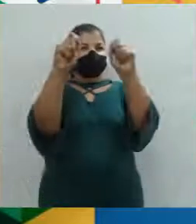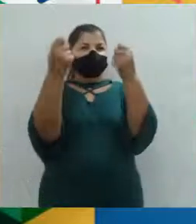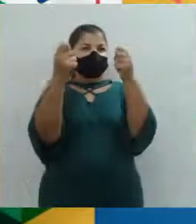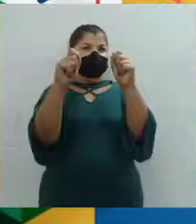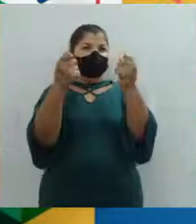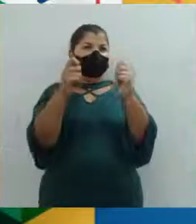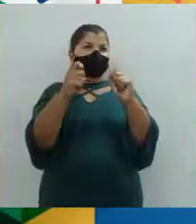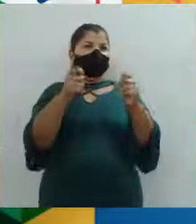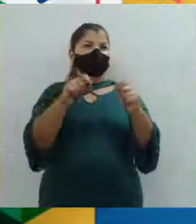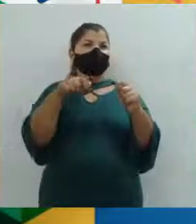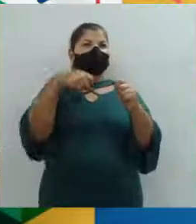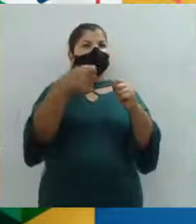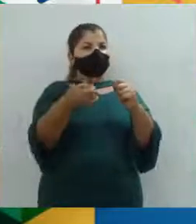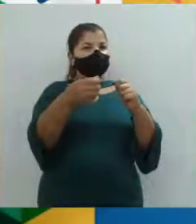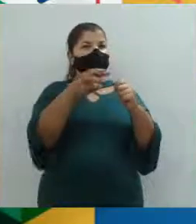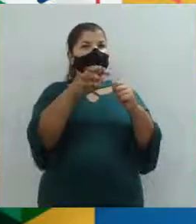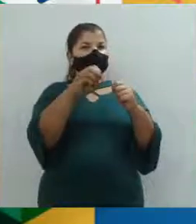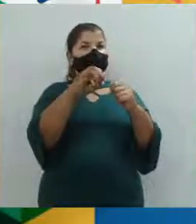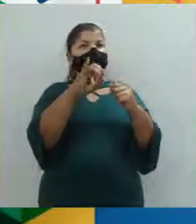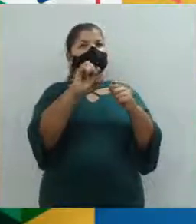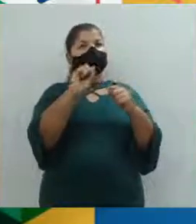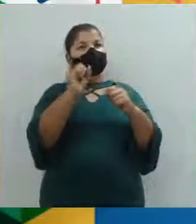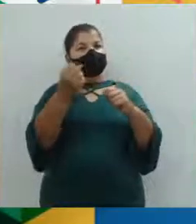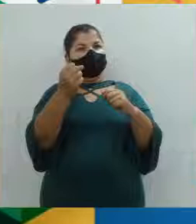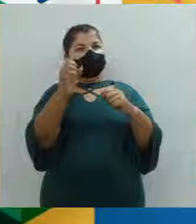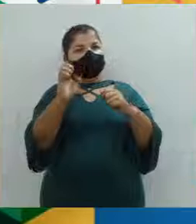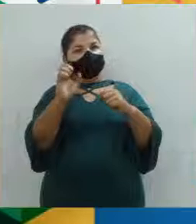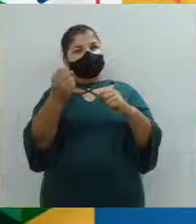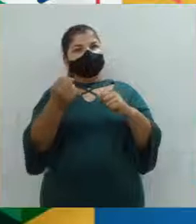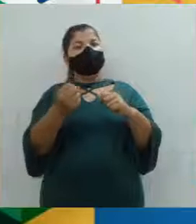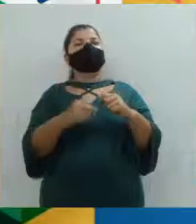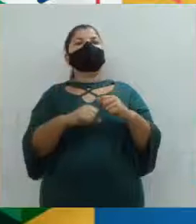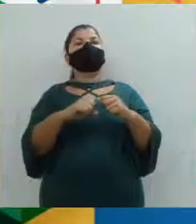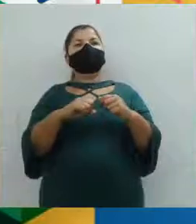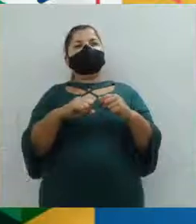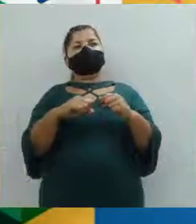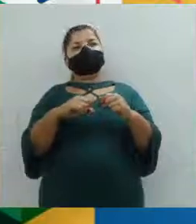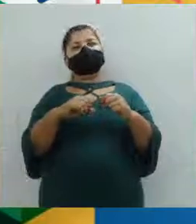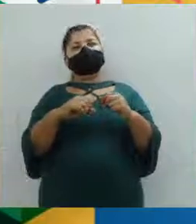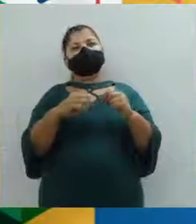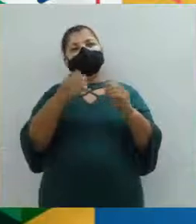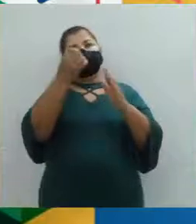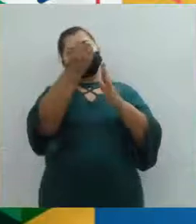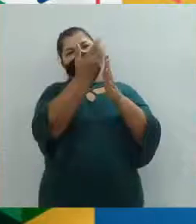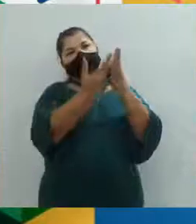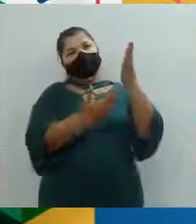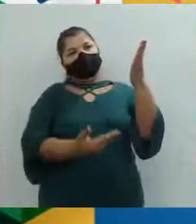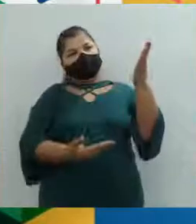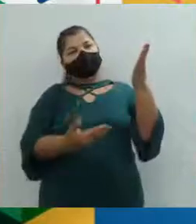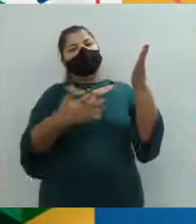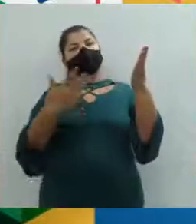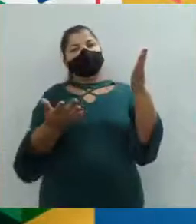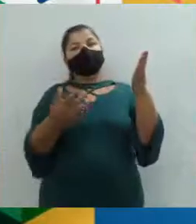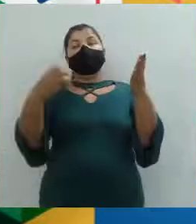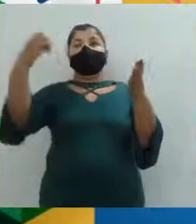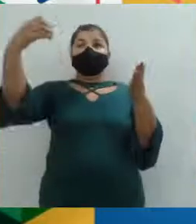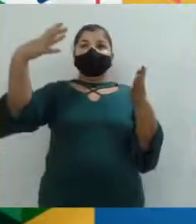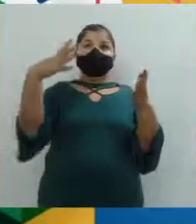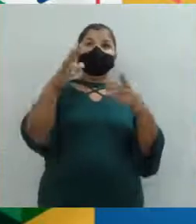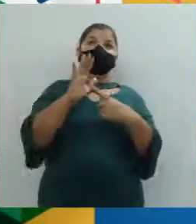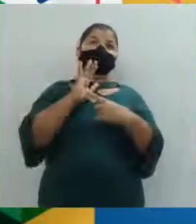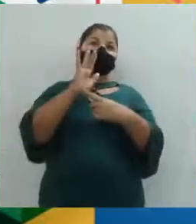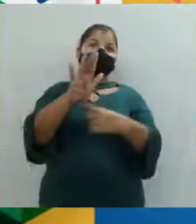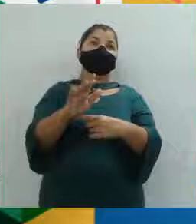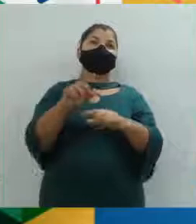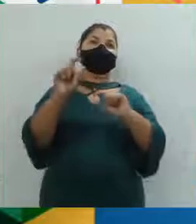chamada de Moisés. E, gente, a luz, ela tem papel preponderante para percebermos